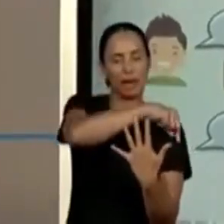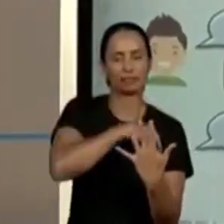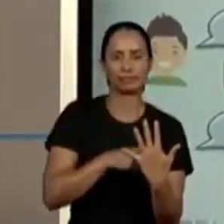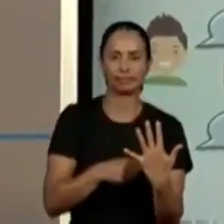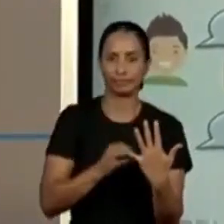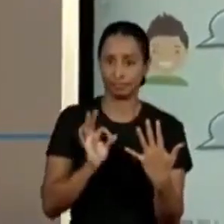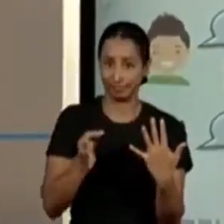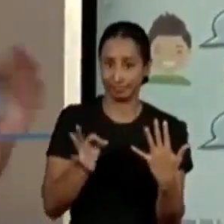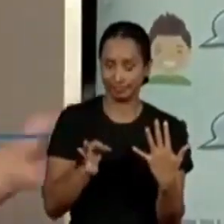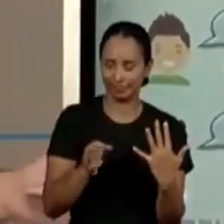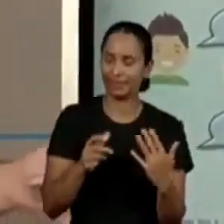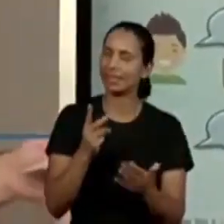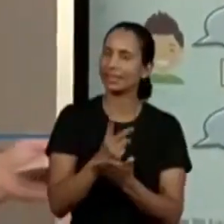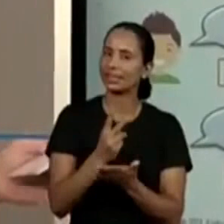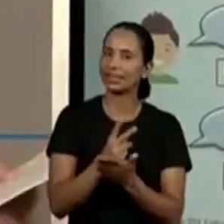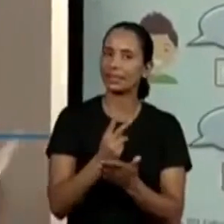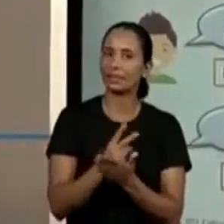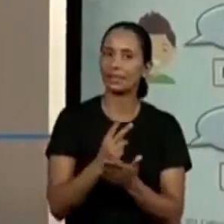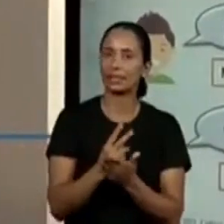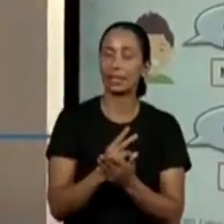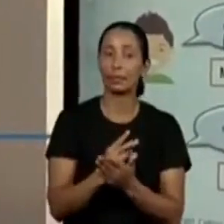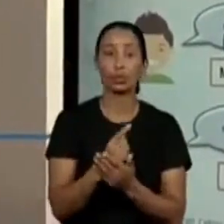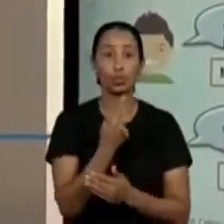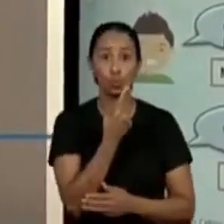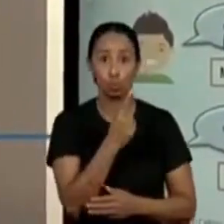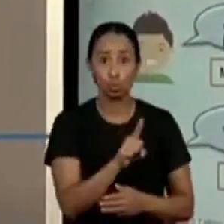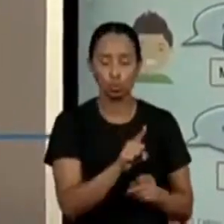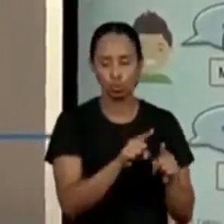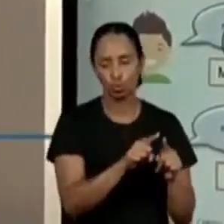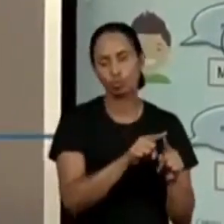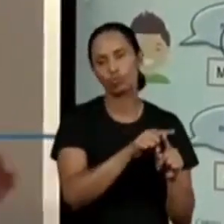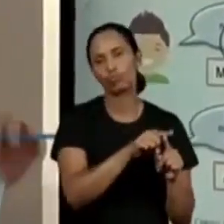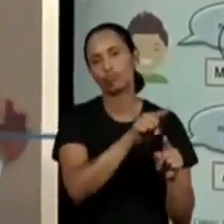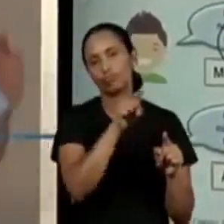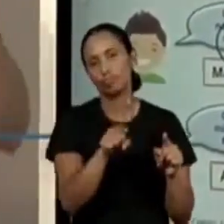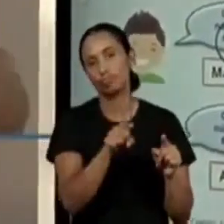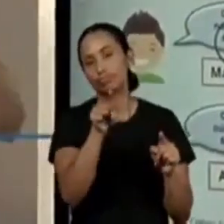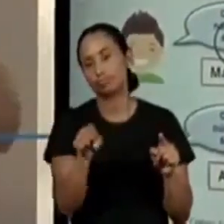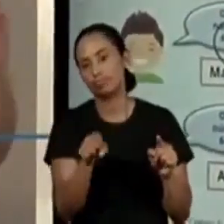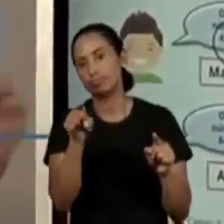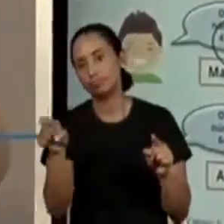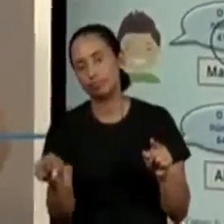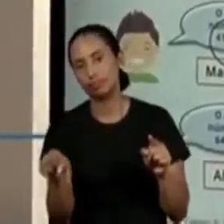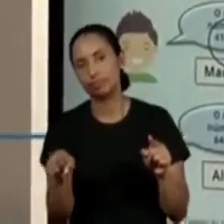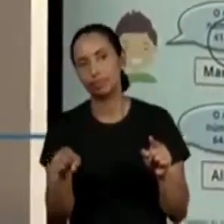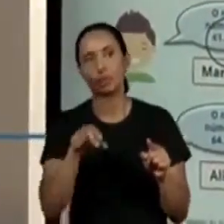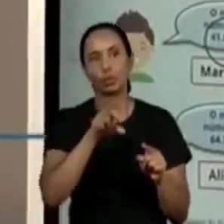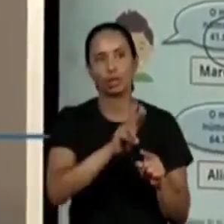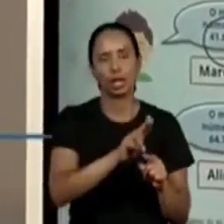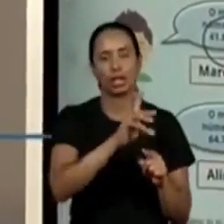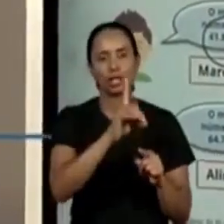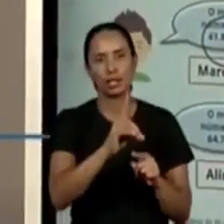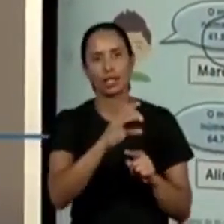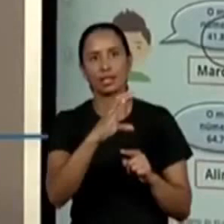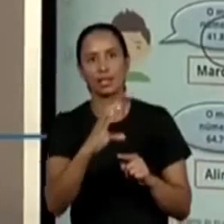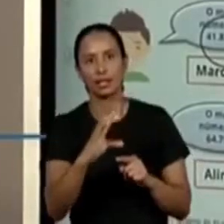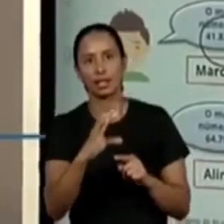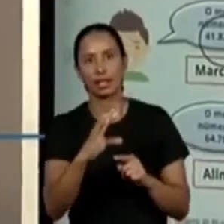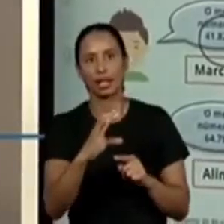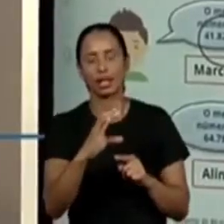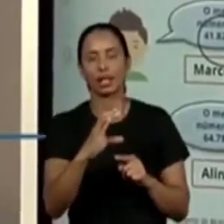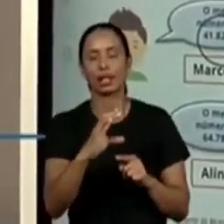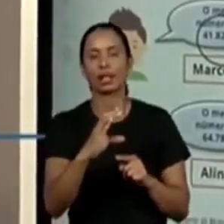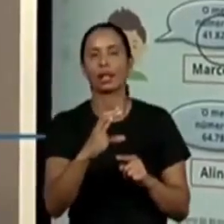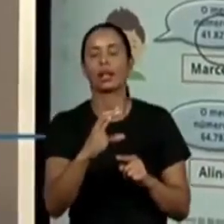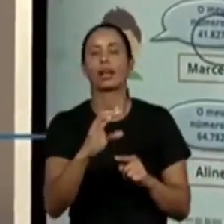Então, sempre do último para frente. Então, unidade, dezena, centena e vem unidade e dezena de milhar. Beleza? Vamos